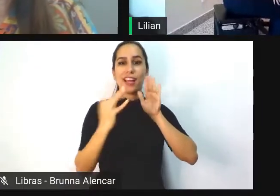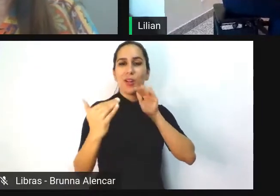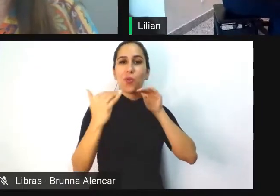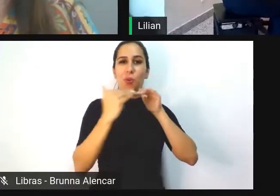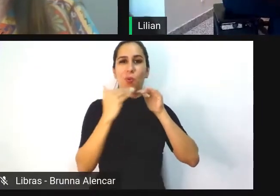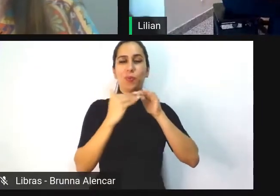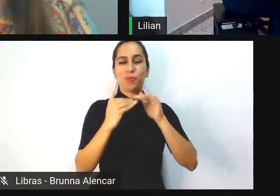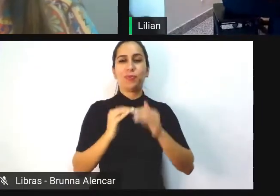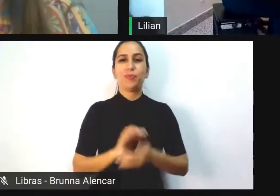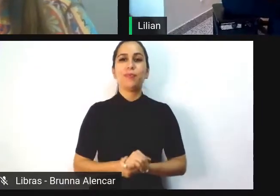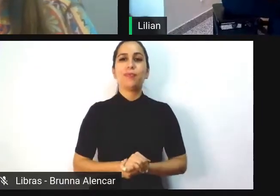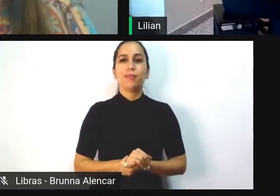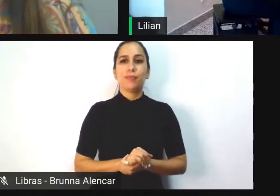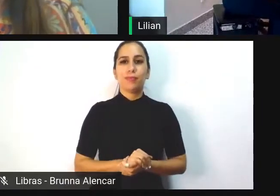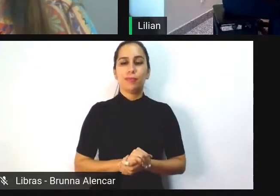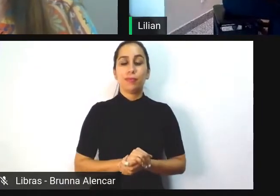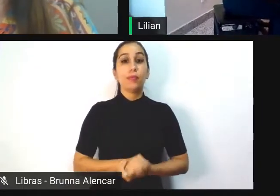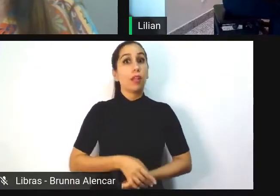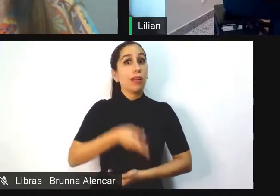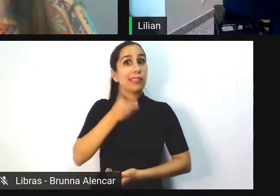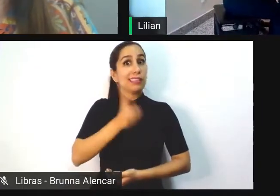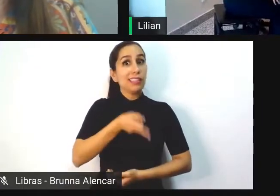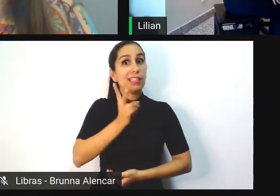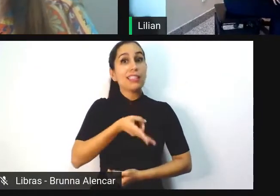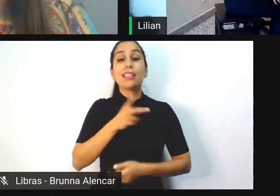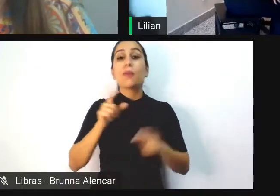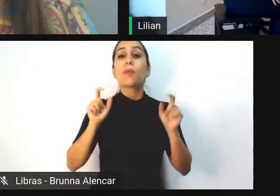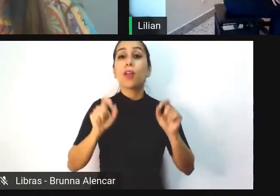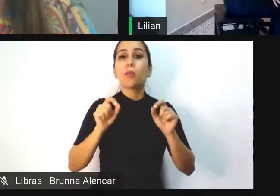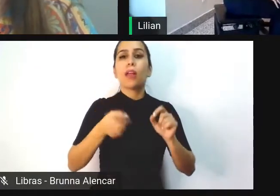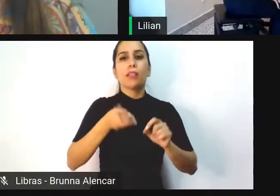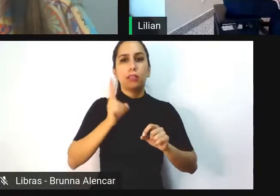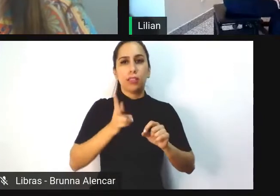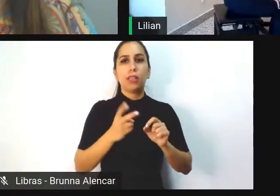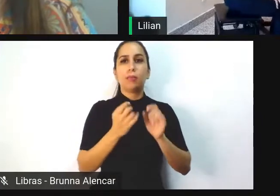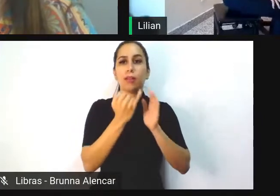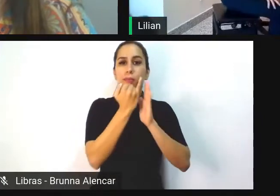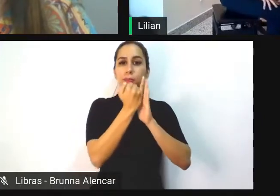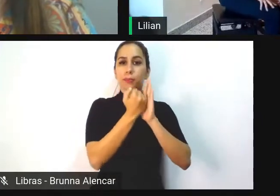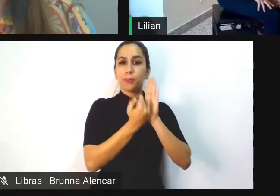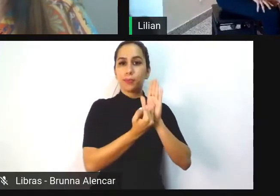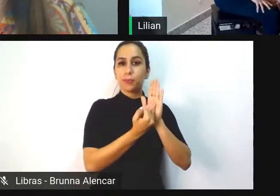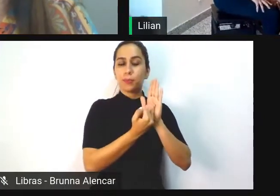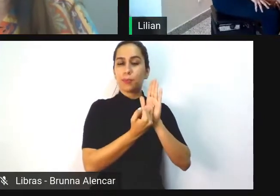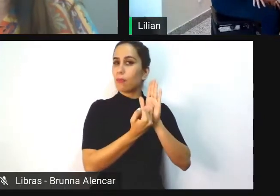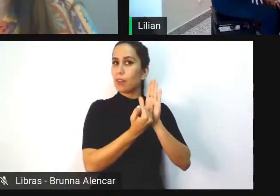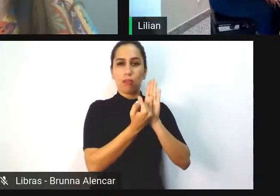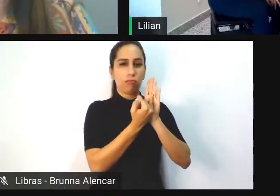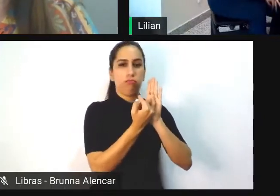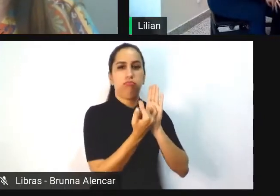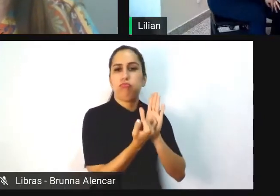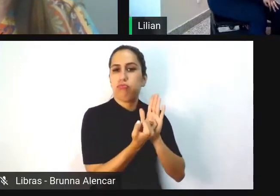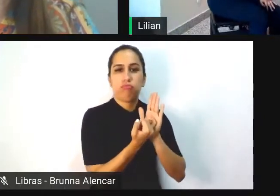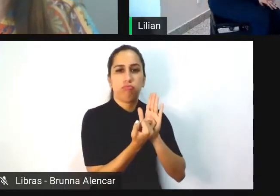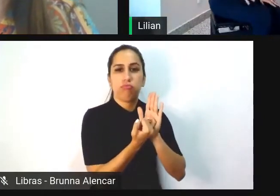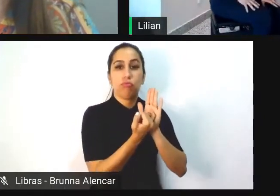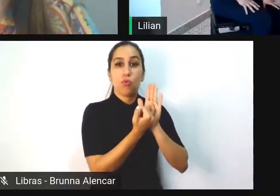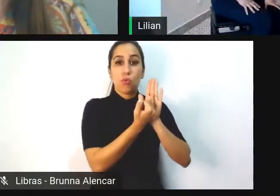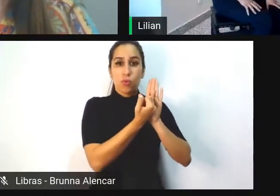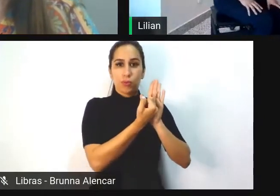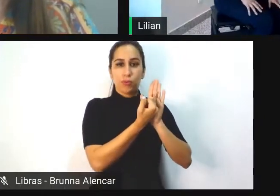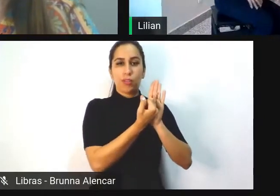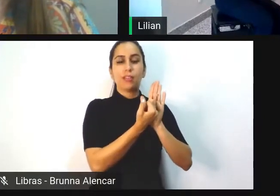natural, né? Sempre mantendo as curvas, tá? Então, sobre